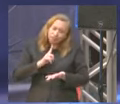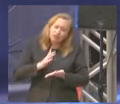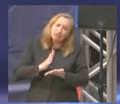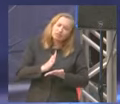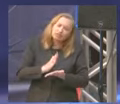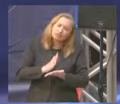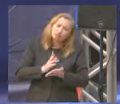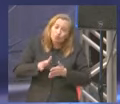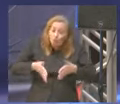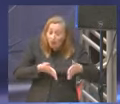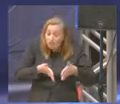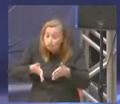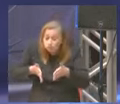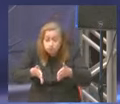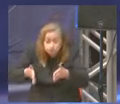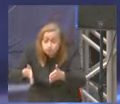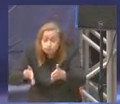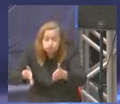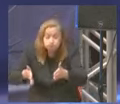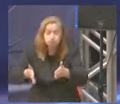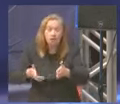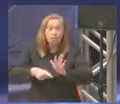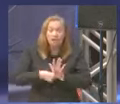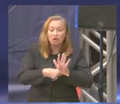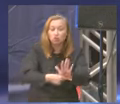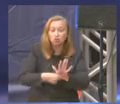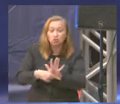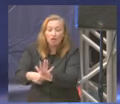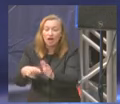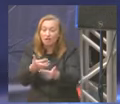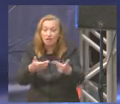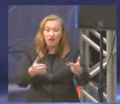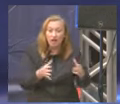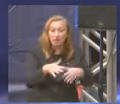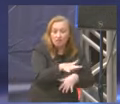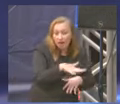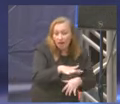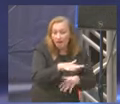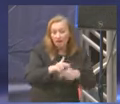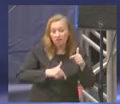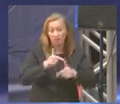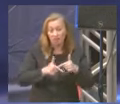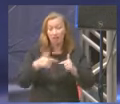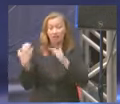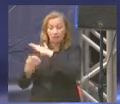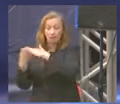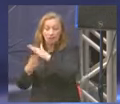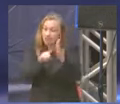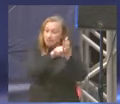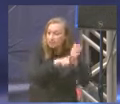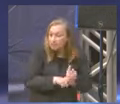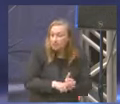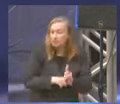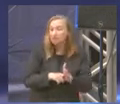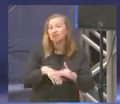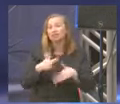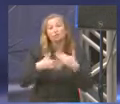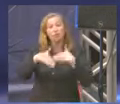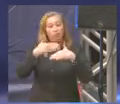um caminho grande para ajudar grandes setores, grandes empresas de pesquisa e